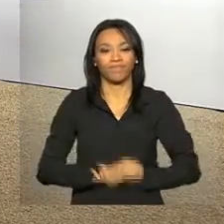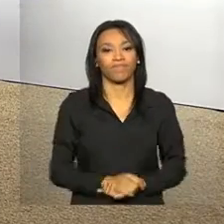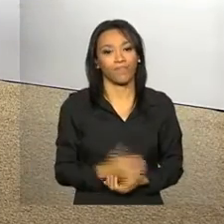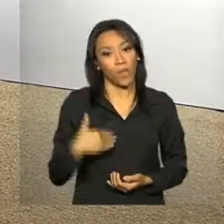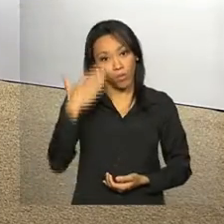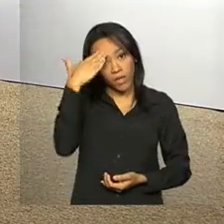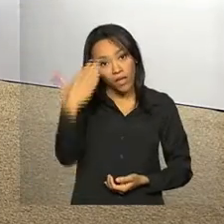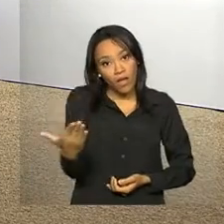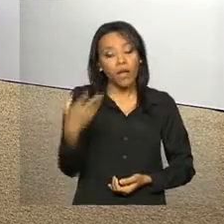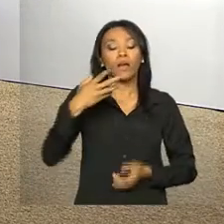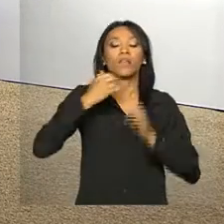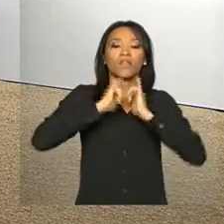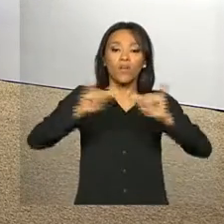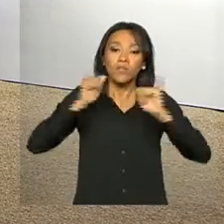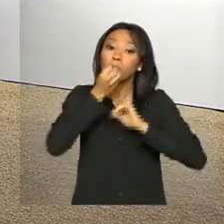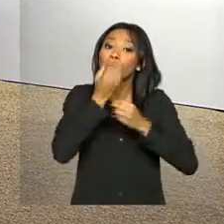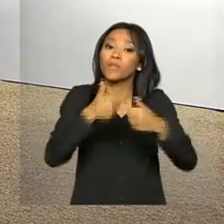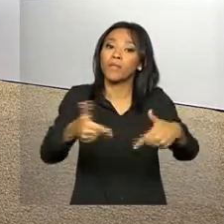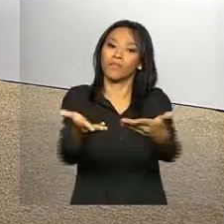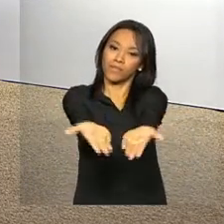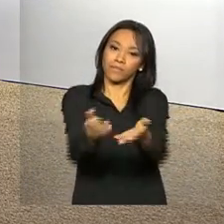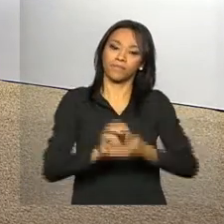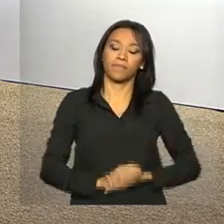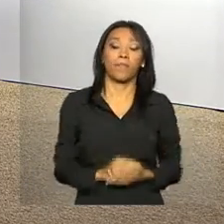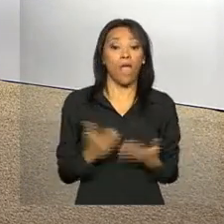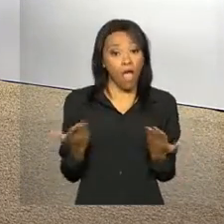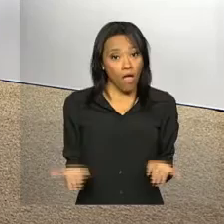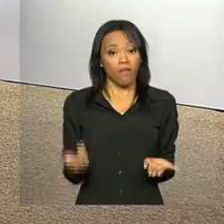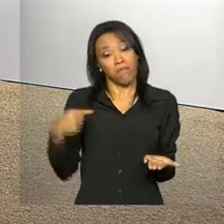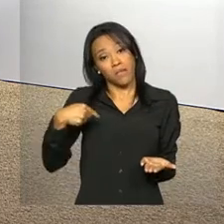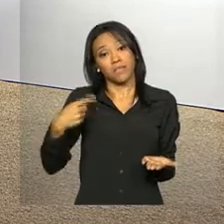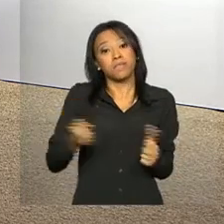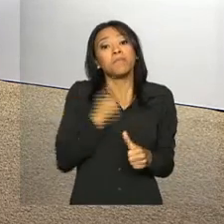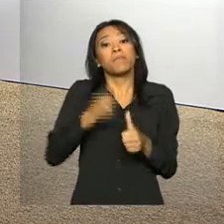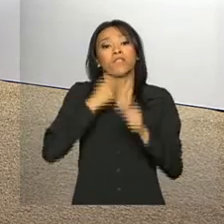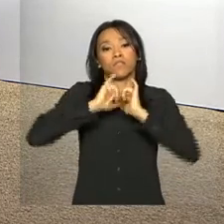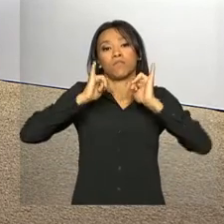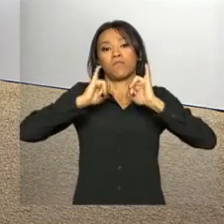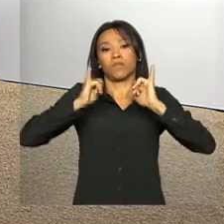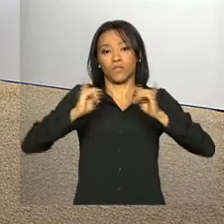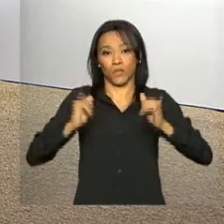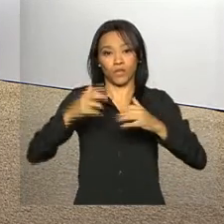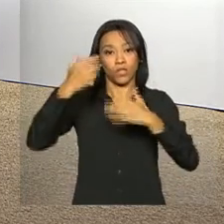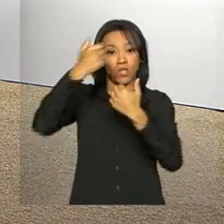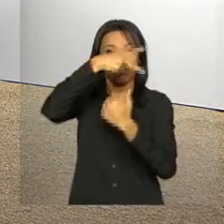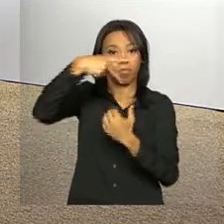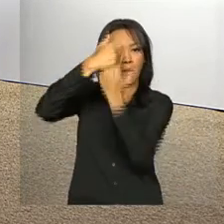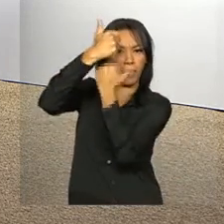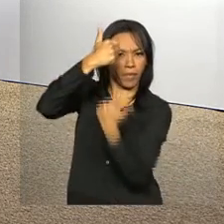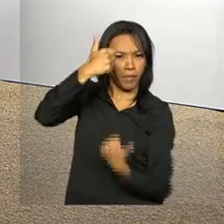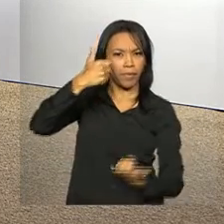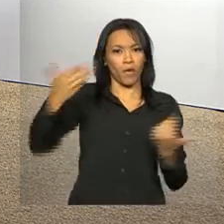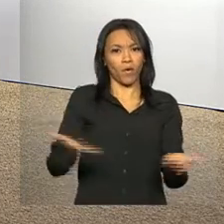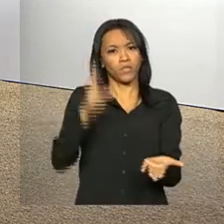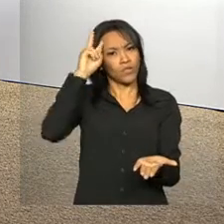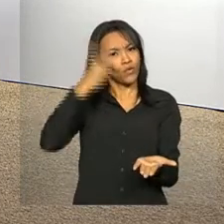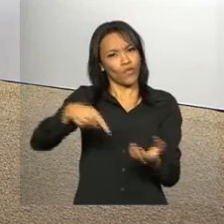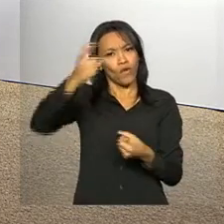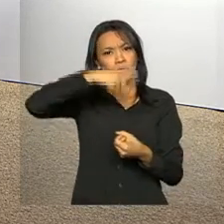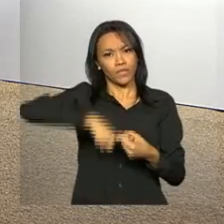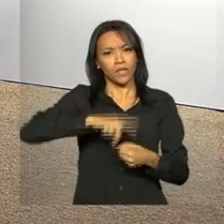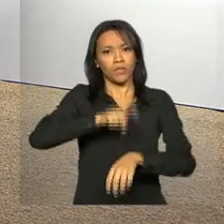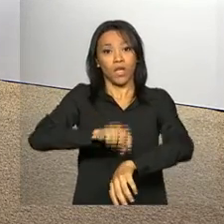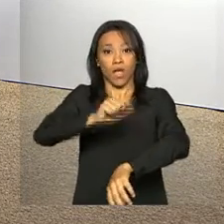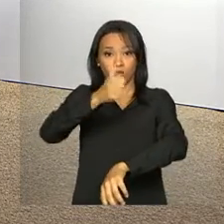gabriela obrigado pelas informações bom trabalho pra você estas foram as primeiras notícias do executivo federal nesta segunda feira voltamos